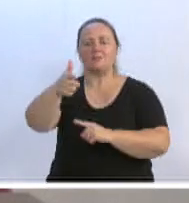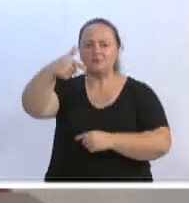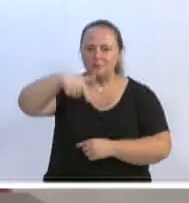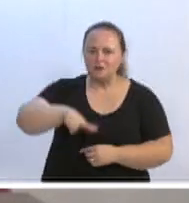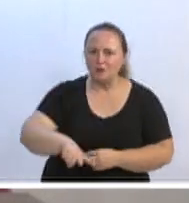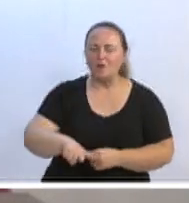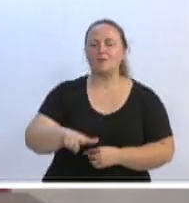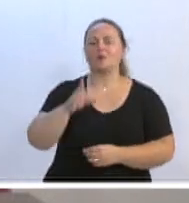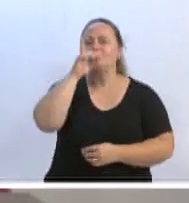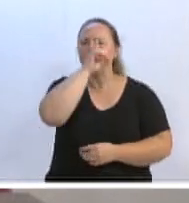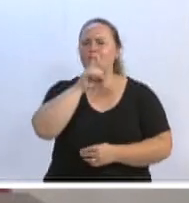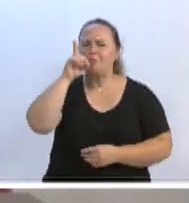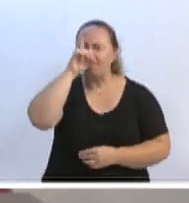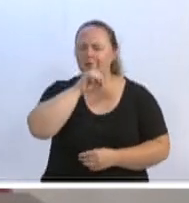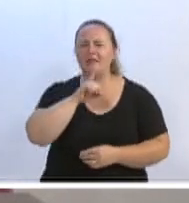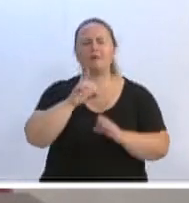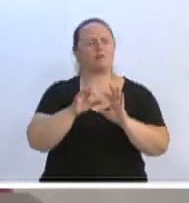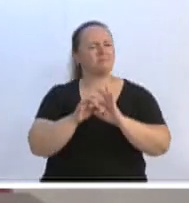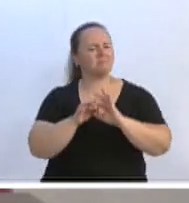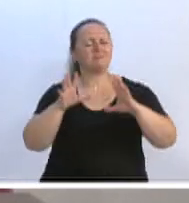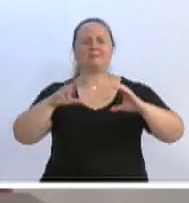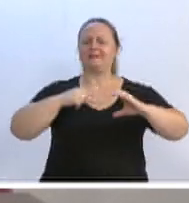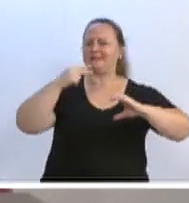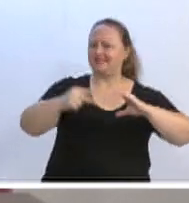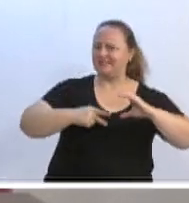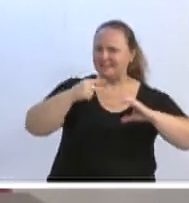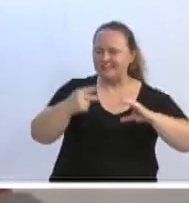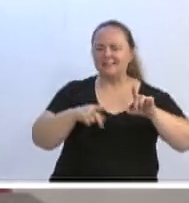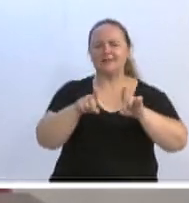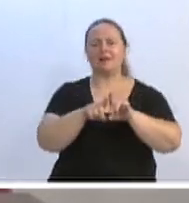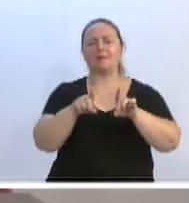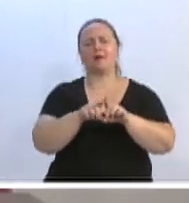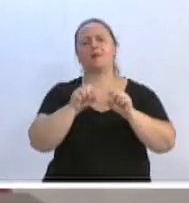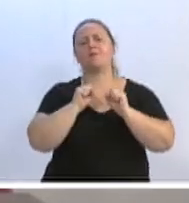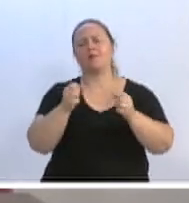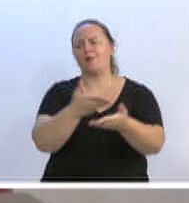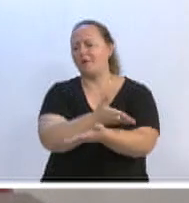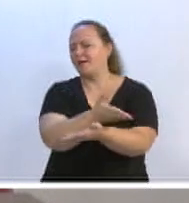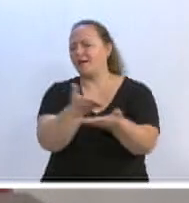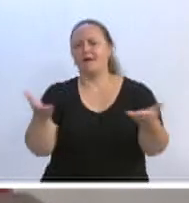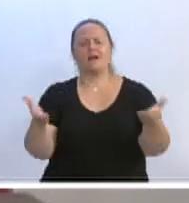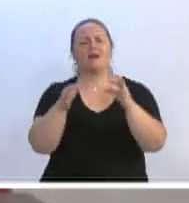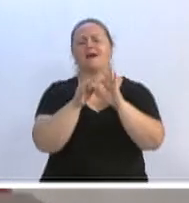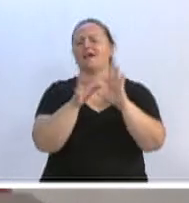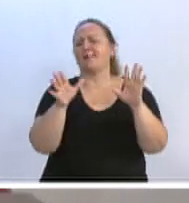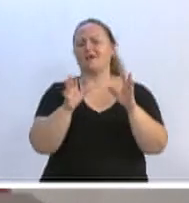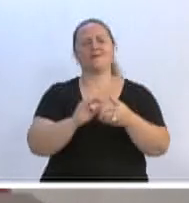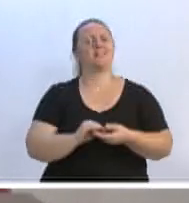vai estar disponível aqui no site da Câmara Municipal, que todos vocês possam mandar,